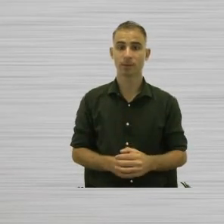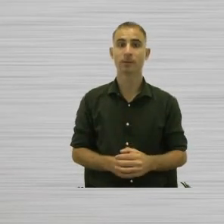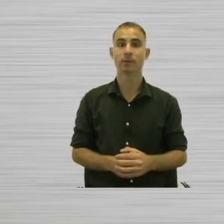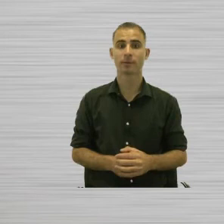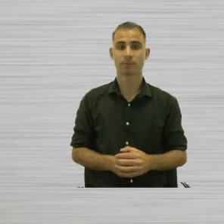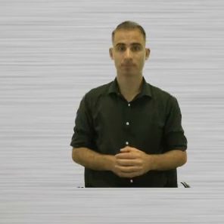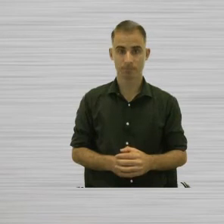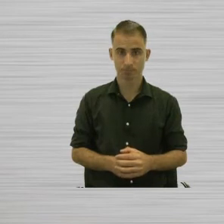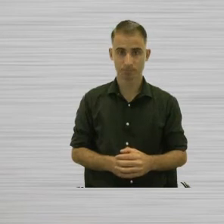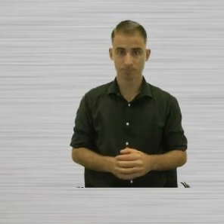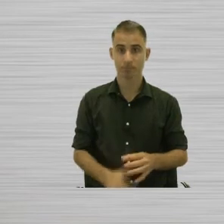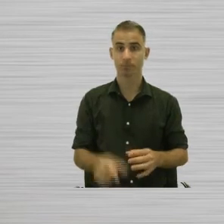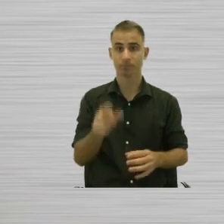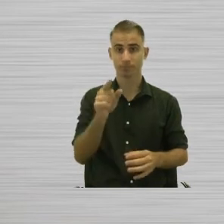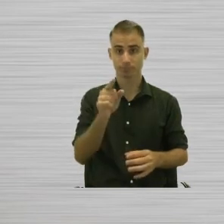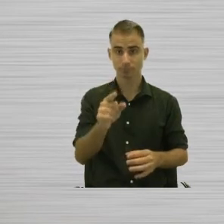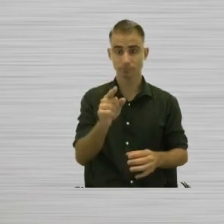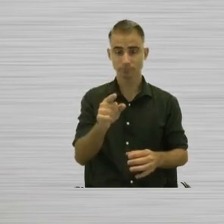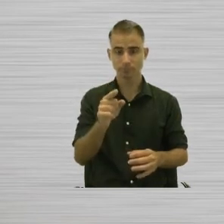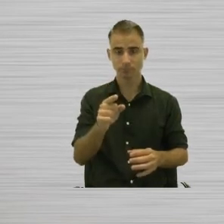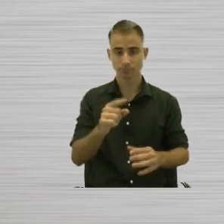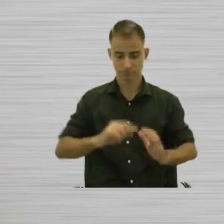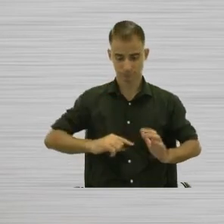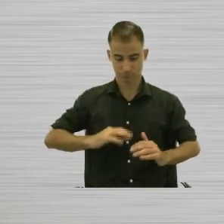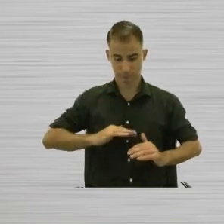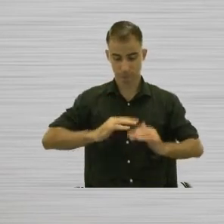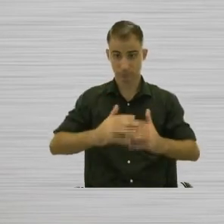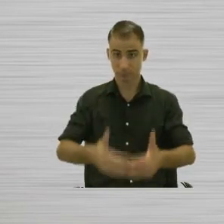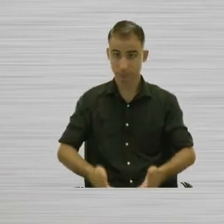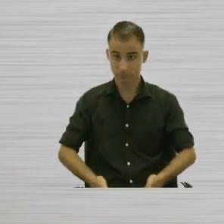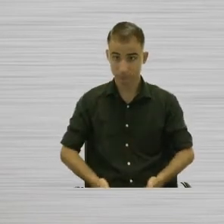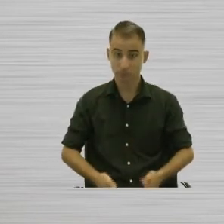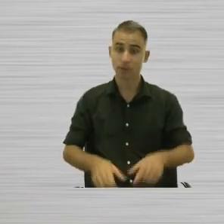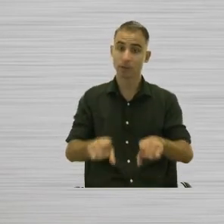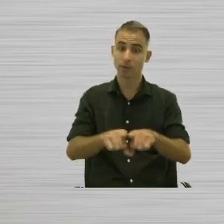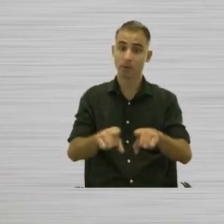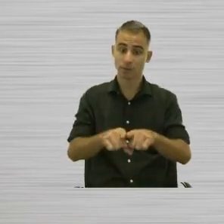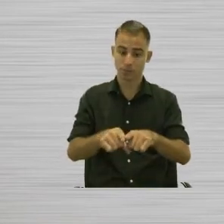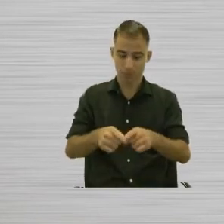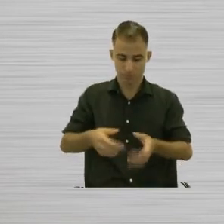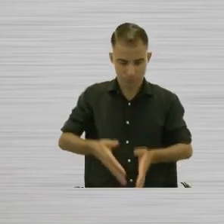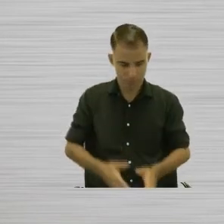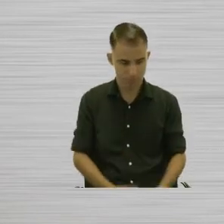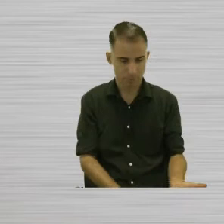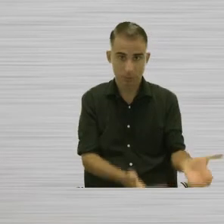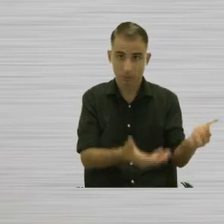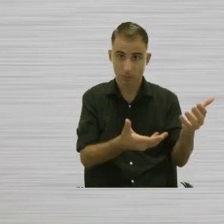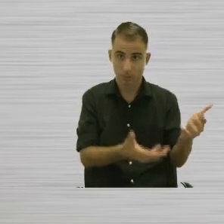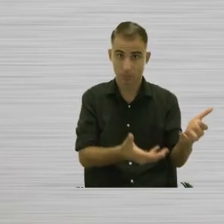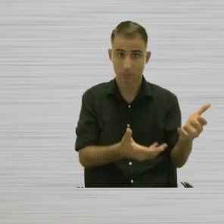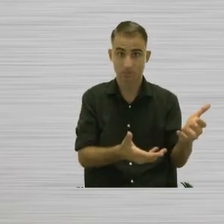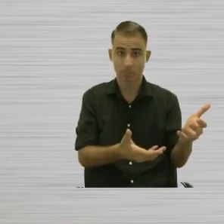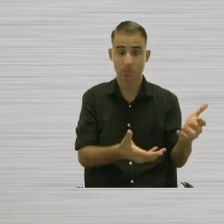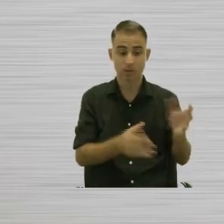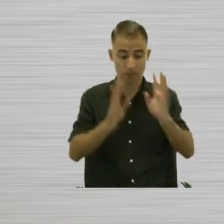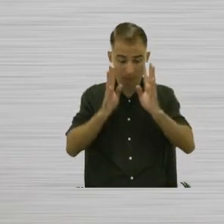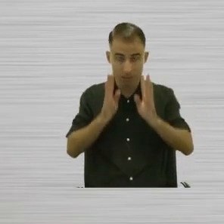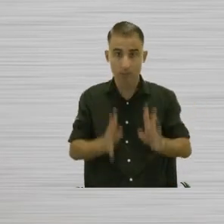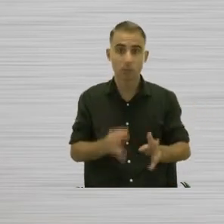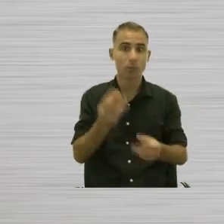Atenção ao pré-natal e ao parto, nós tivemos uma média de proporções